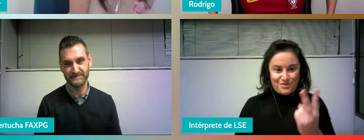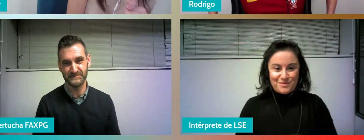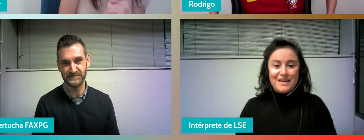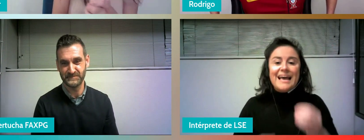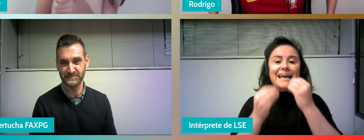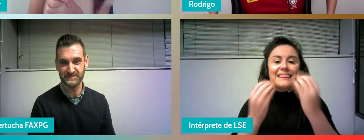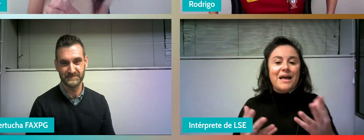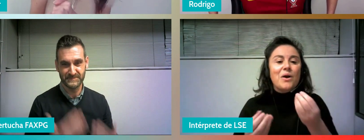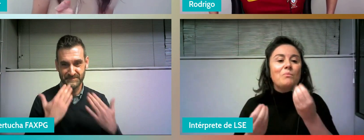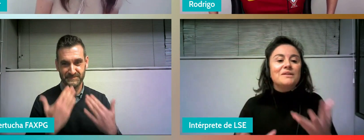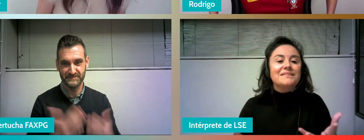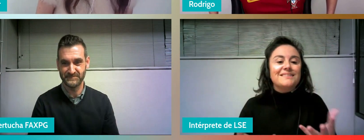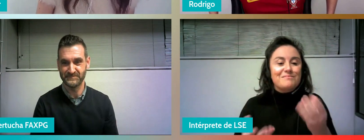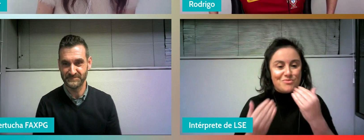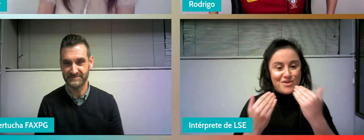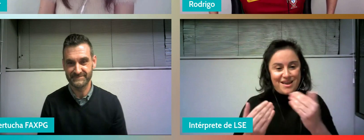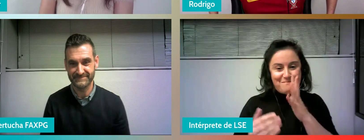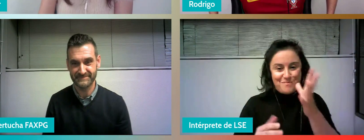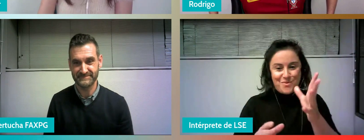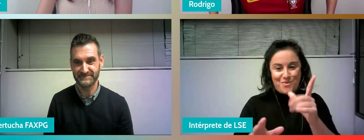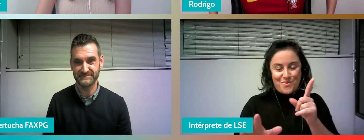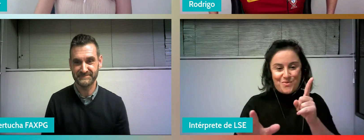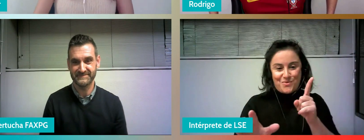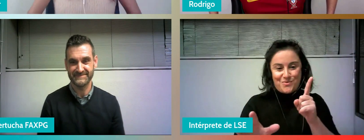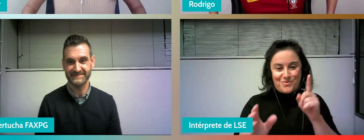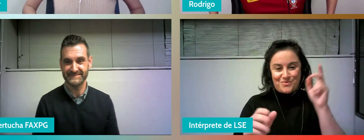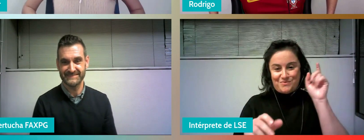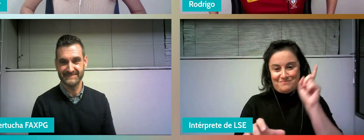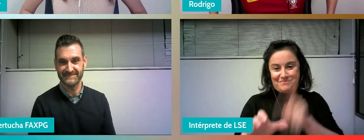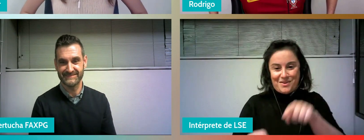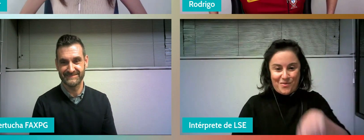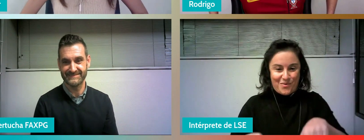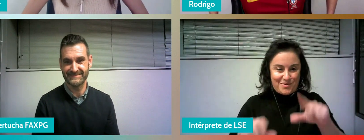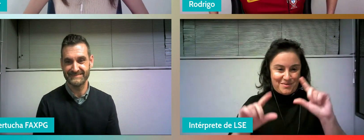como estades? Moitas grazas por vir hoxe aquí.